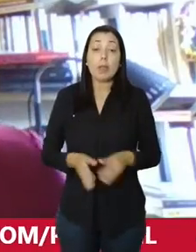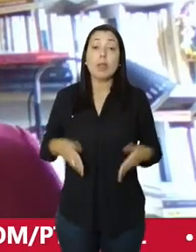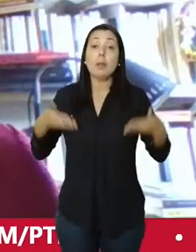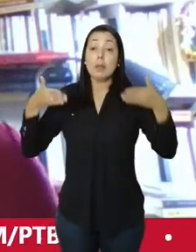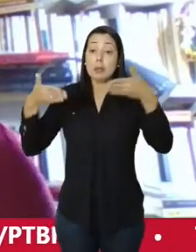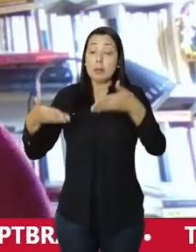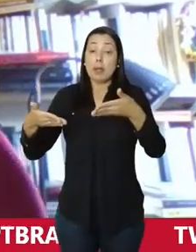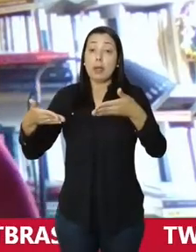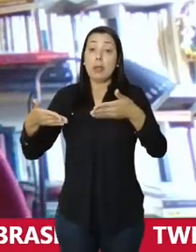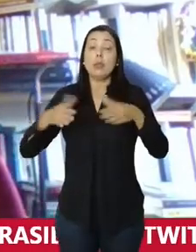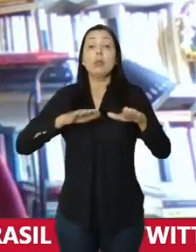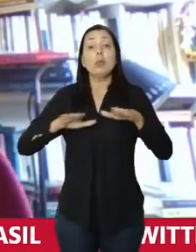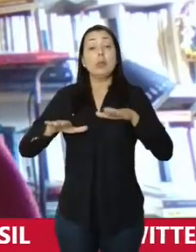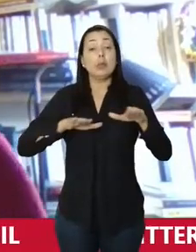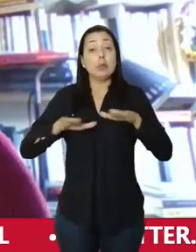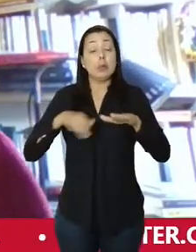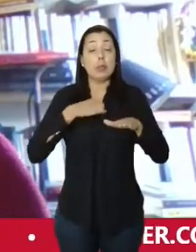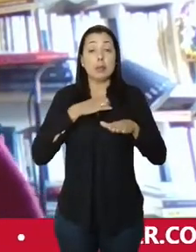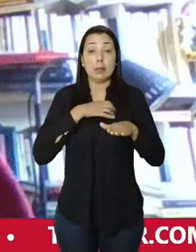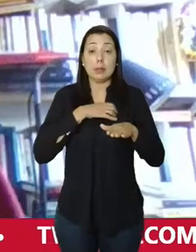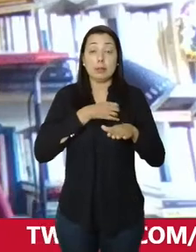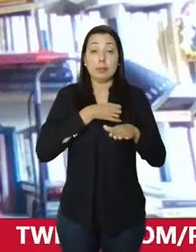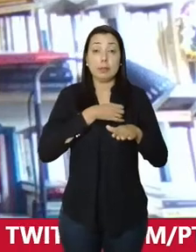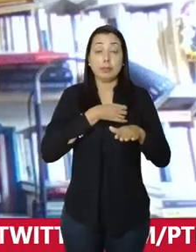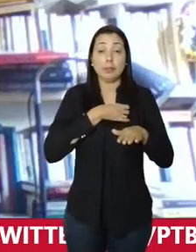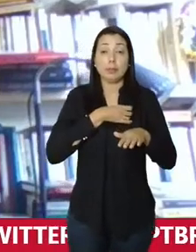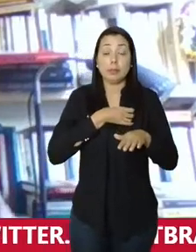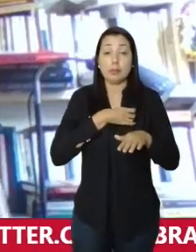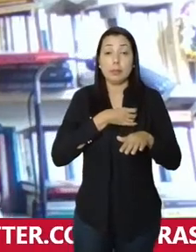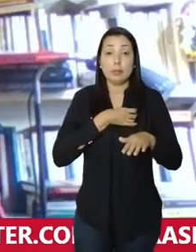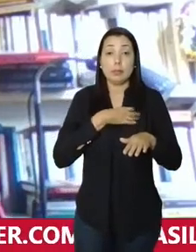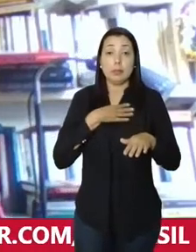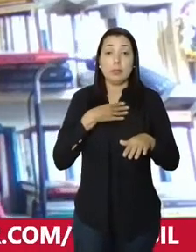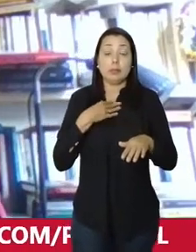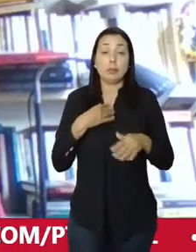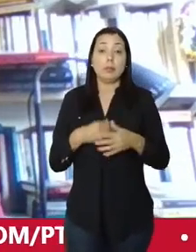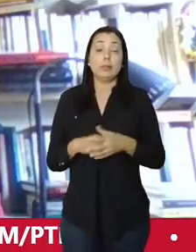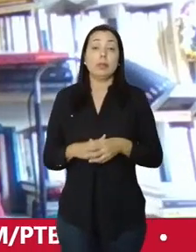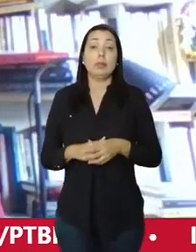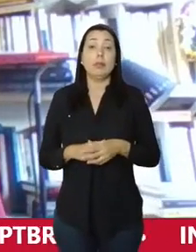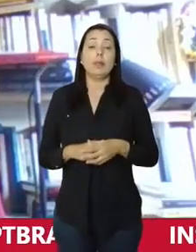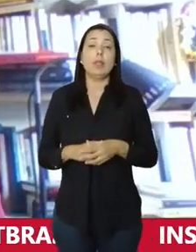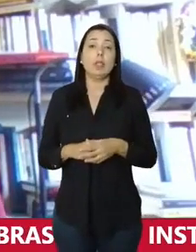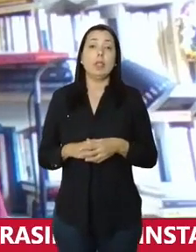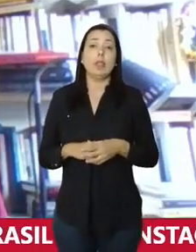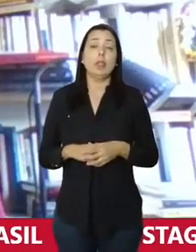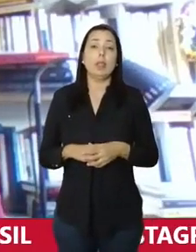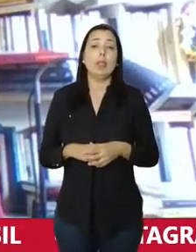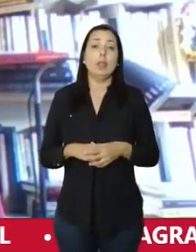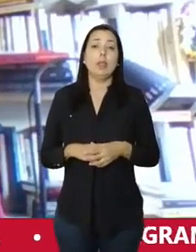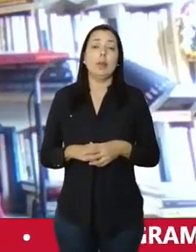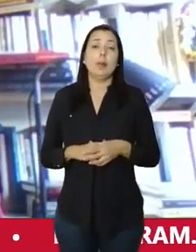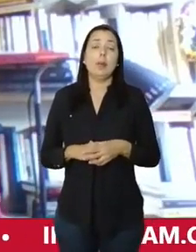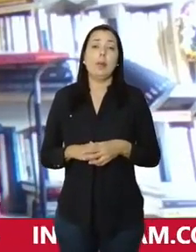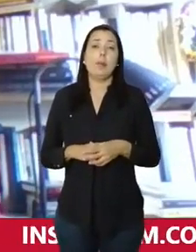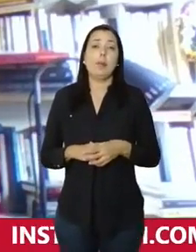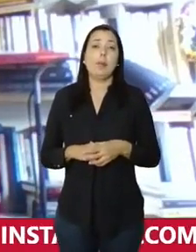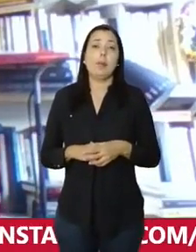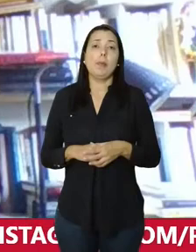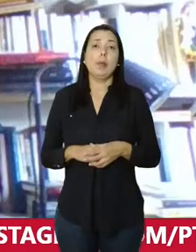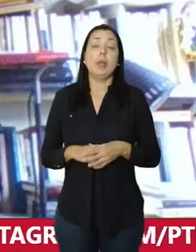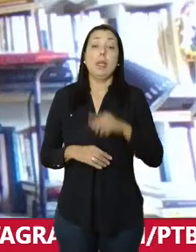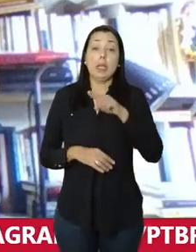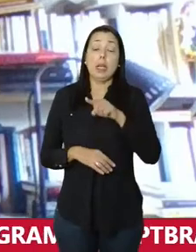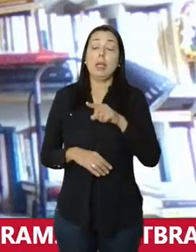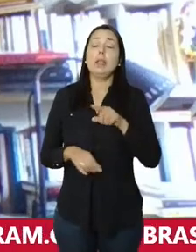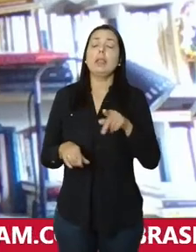participar daqueles momentos lá com ela, eu fiquei o tempo inteirinho no